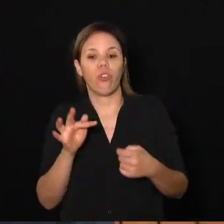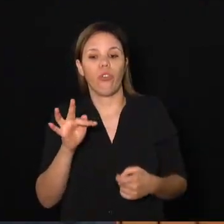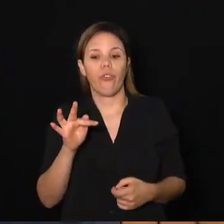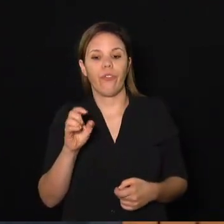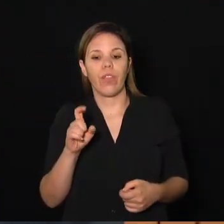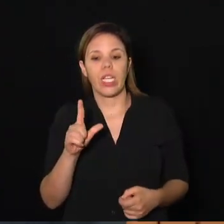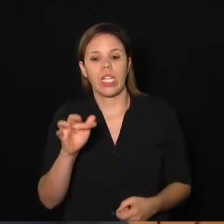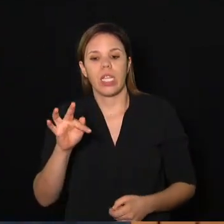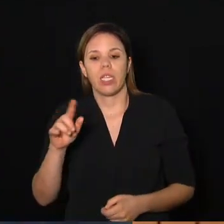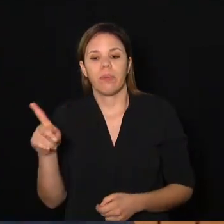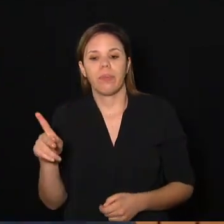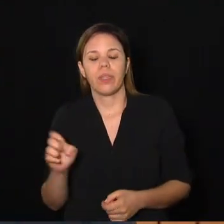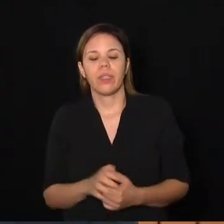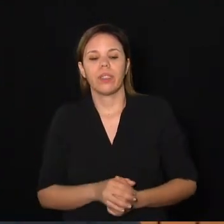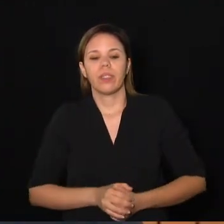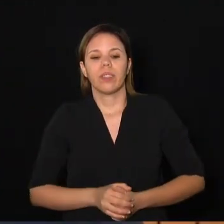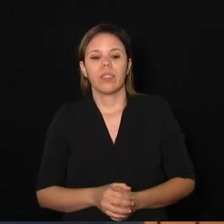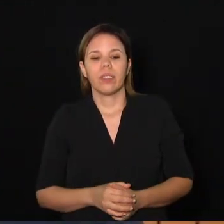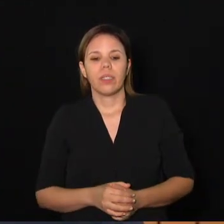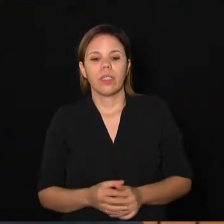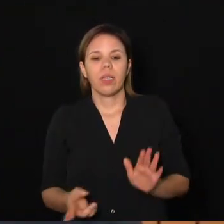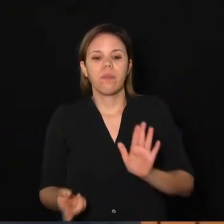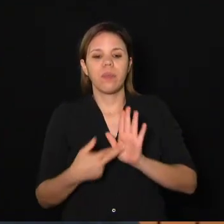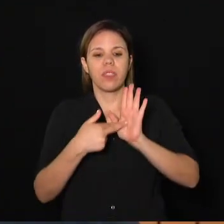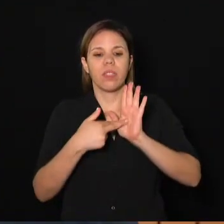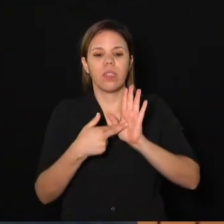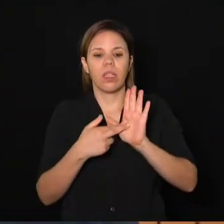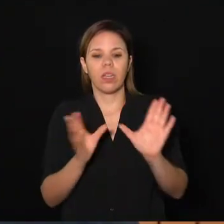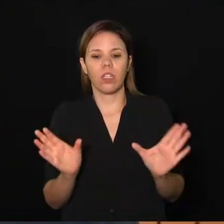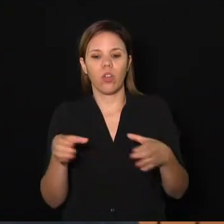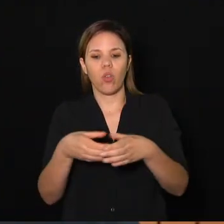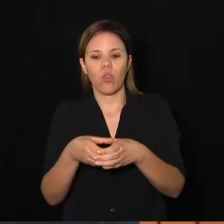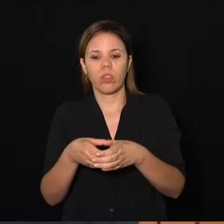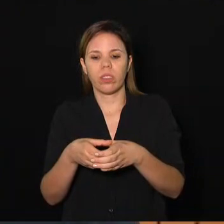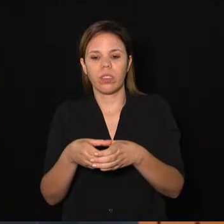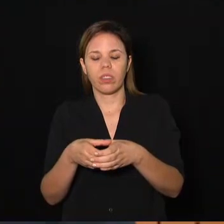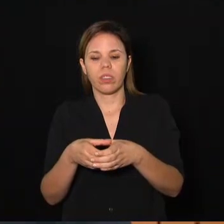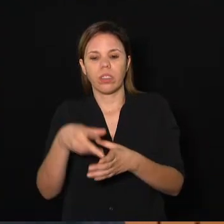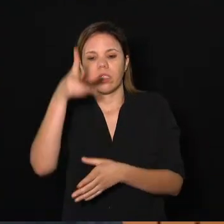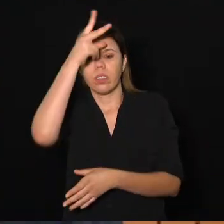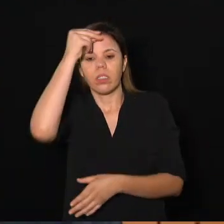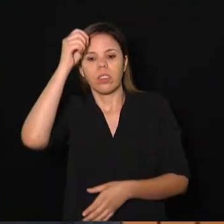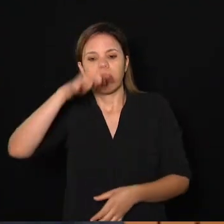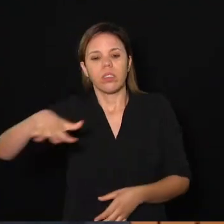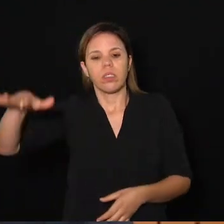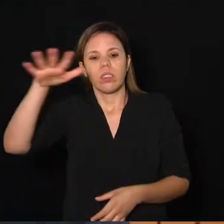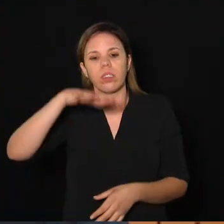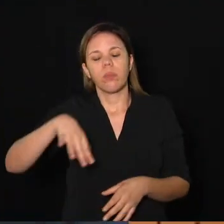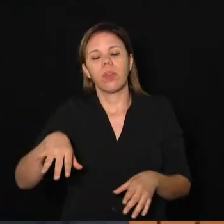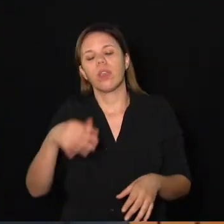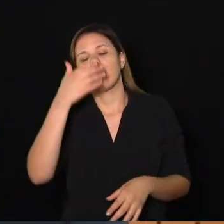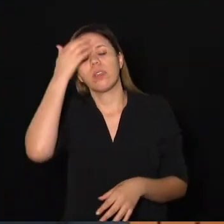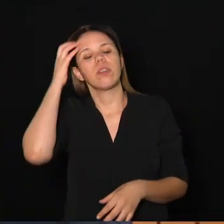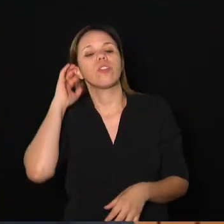representando aqui o conselho regional de óptica e optometria